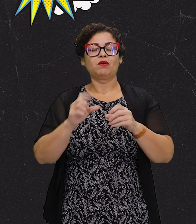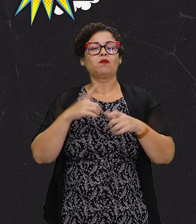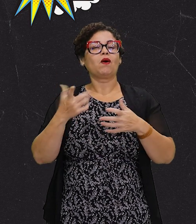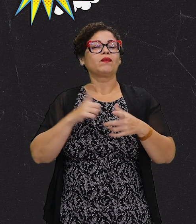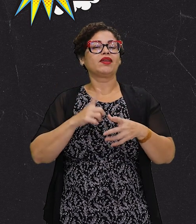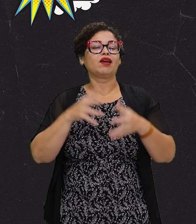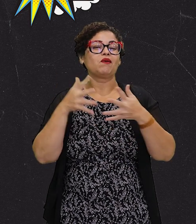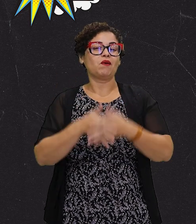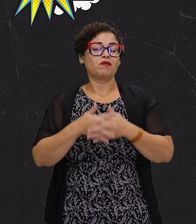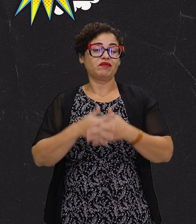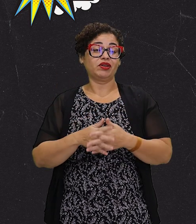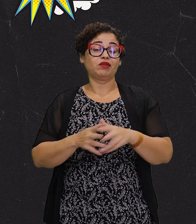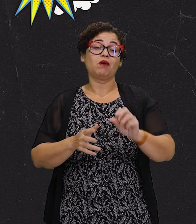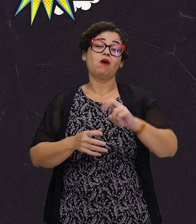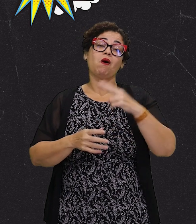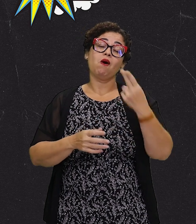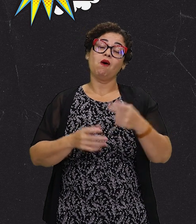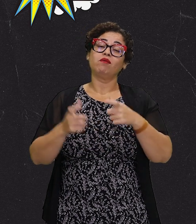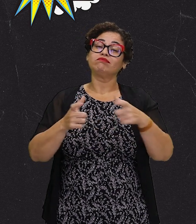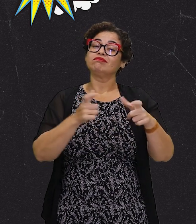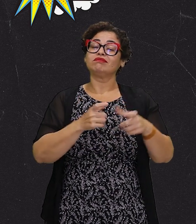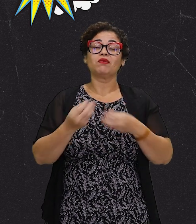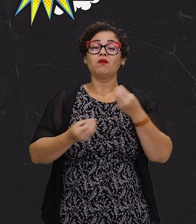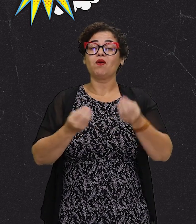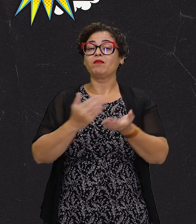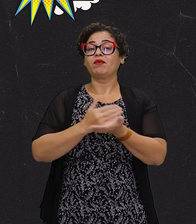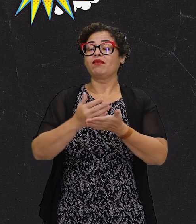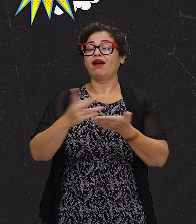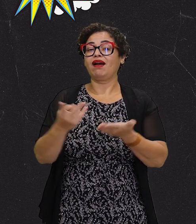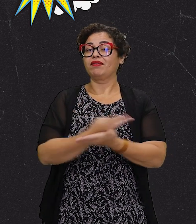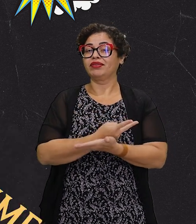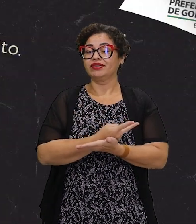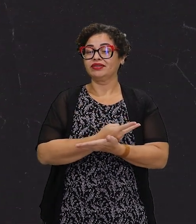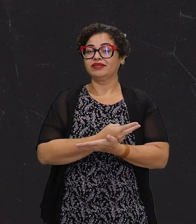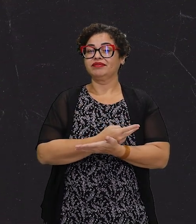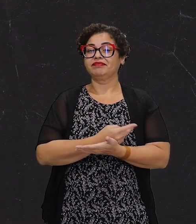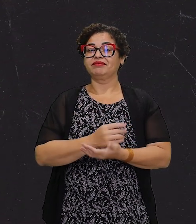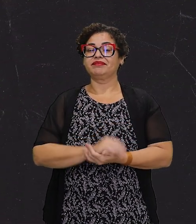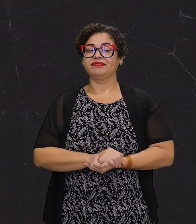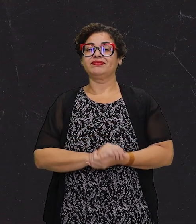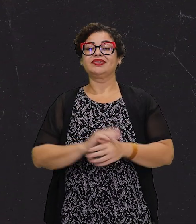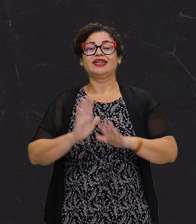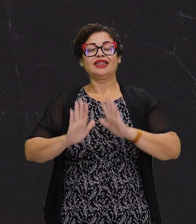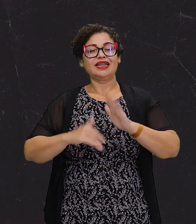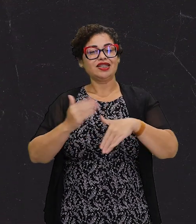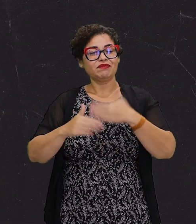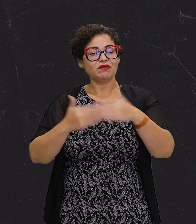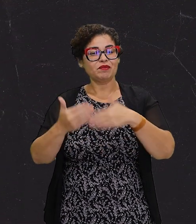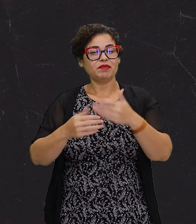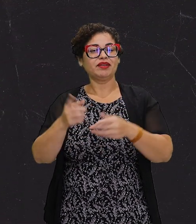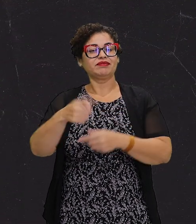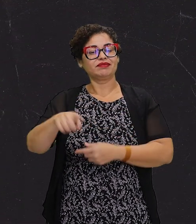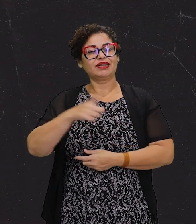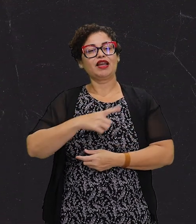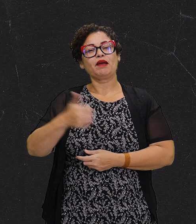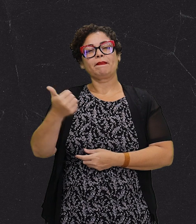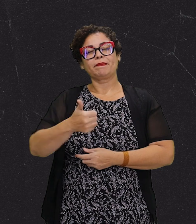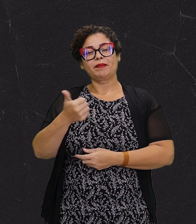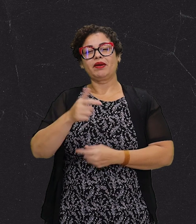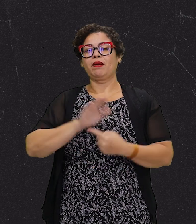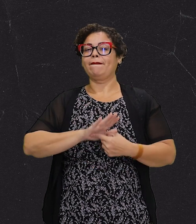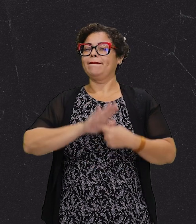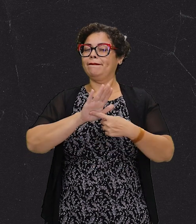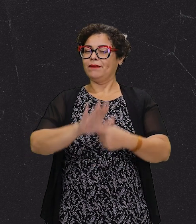o conflito ou situação inicial. No desenvolvimento,